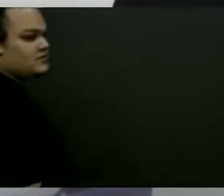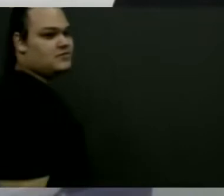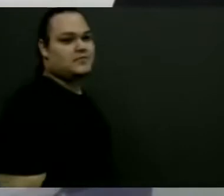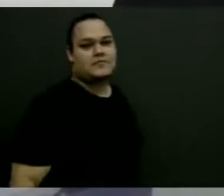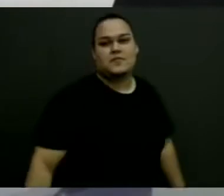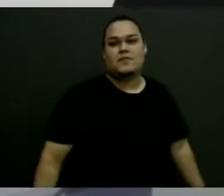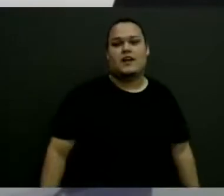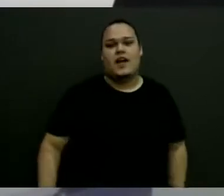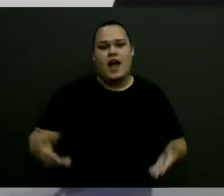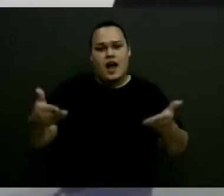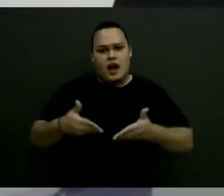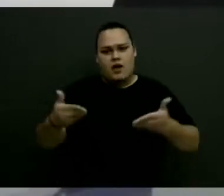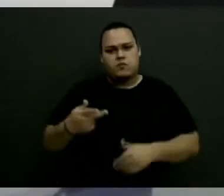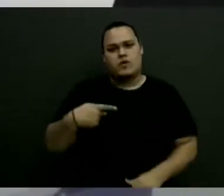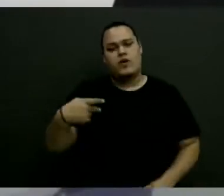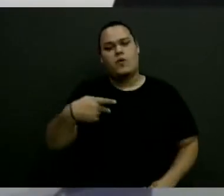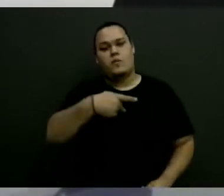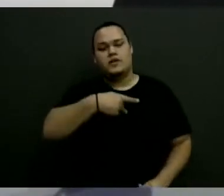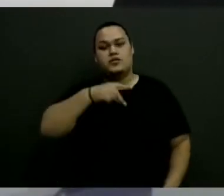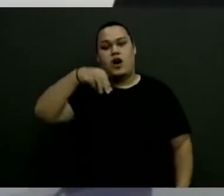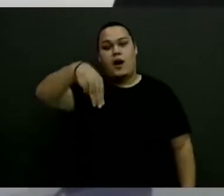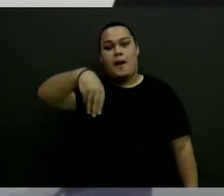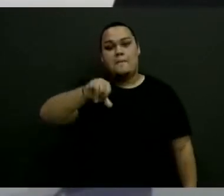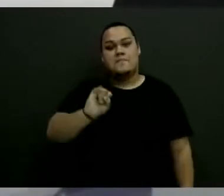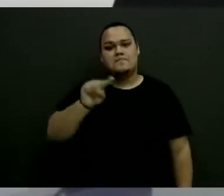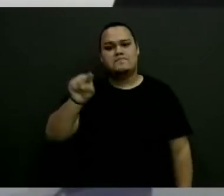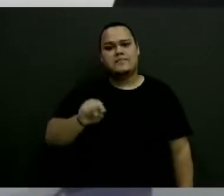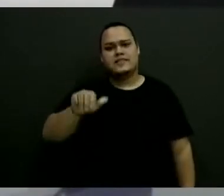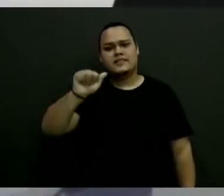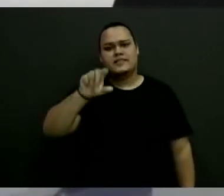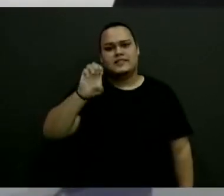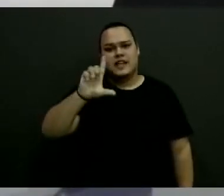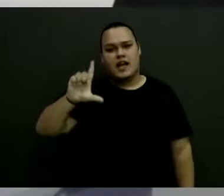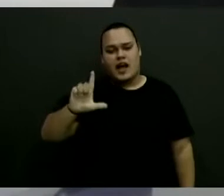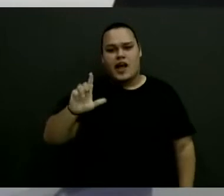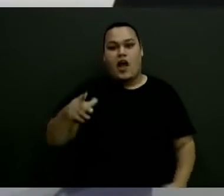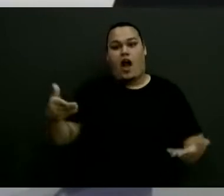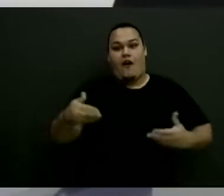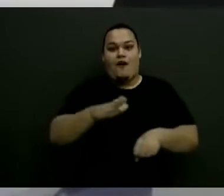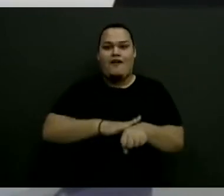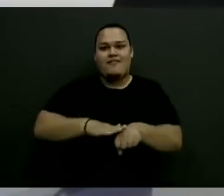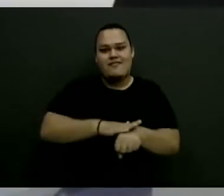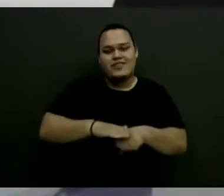a palavra está contigo para falar para todo o povo brasileiro.